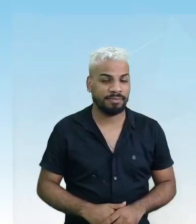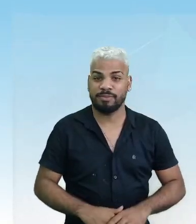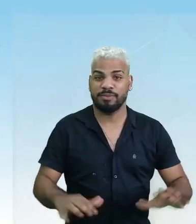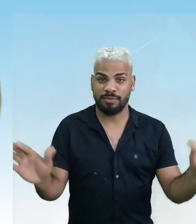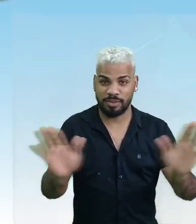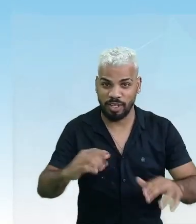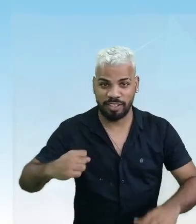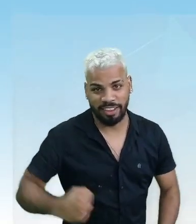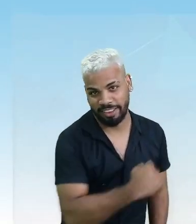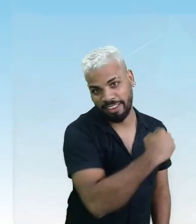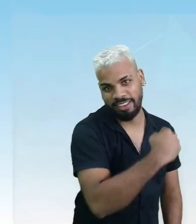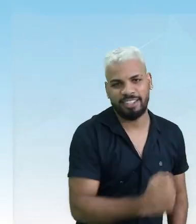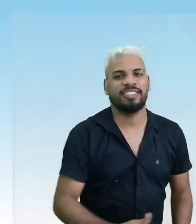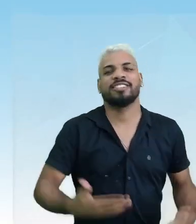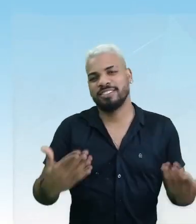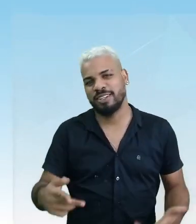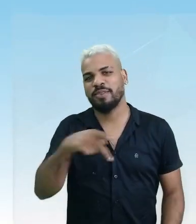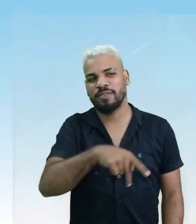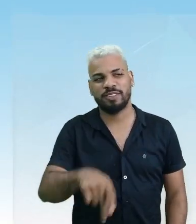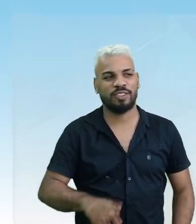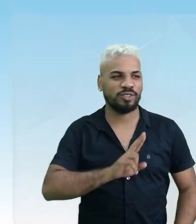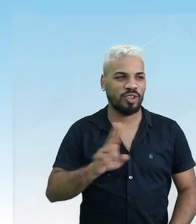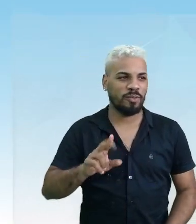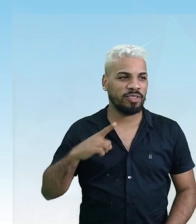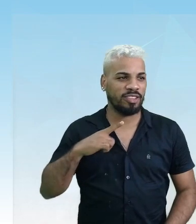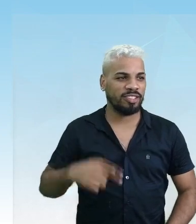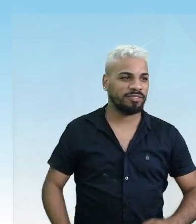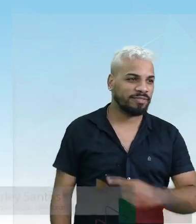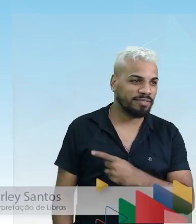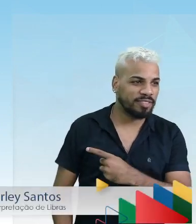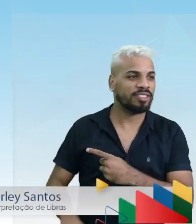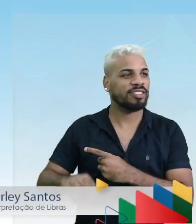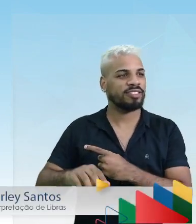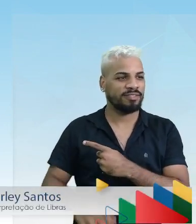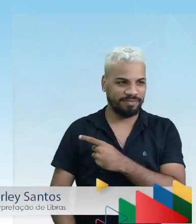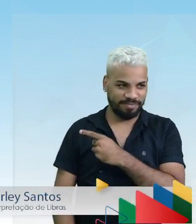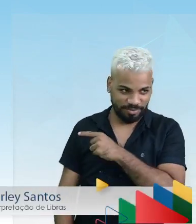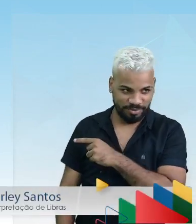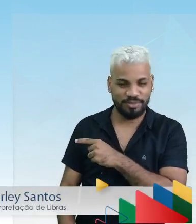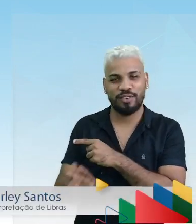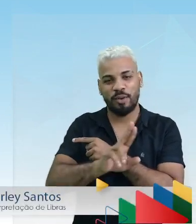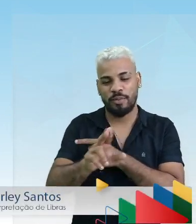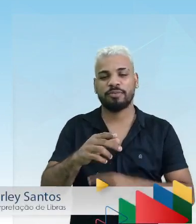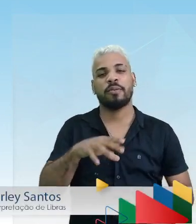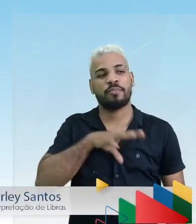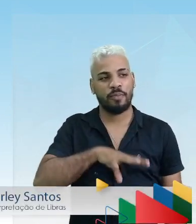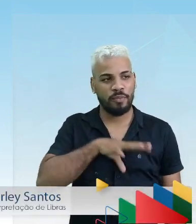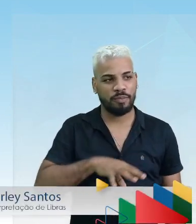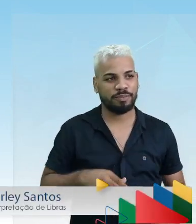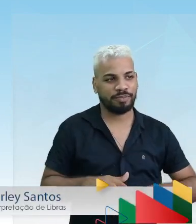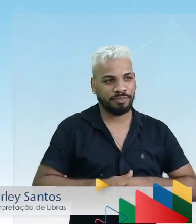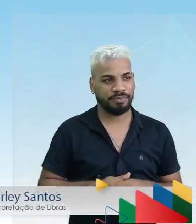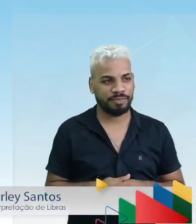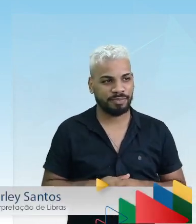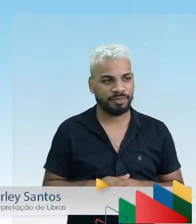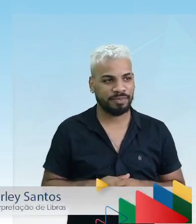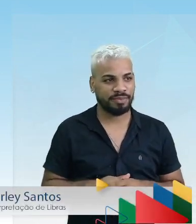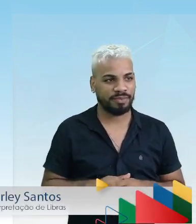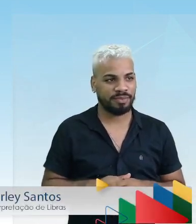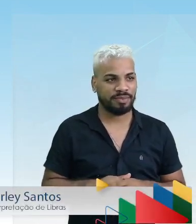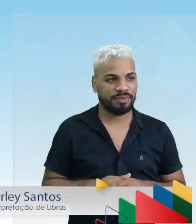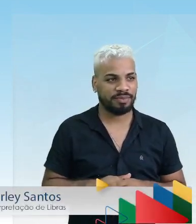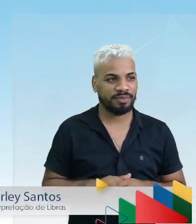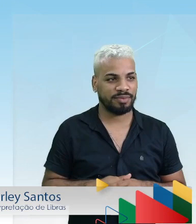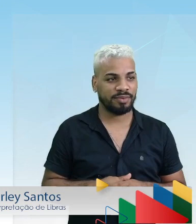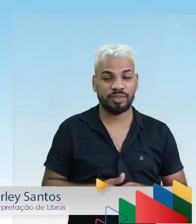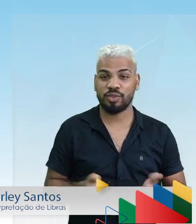Olá, estudantes! Eu sou o professor Robson Anselmo Tavares, professor de língua portuguesa, e hoje venho falar